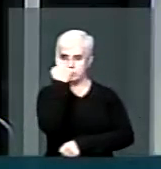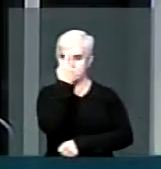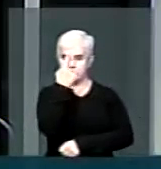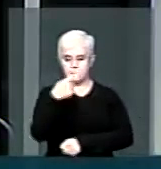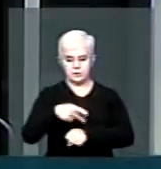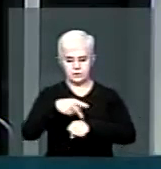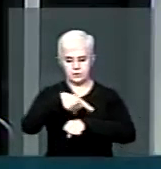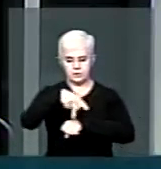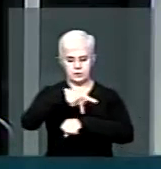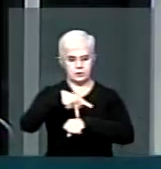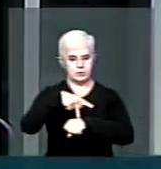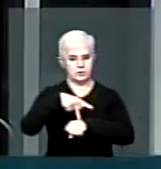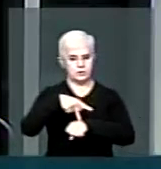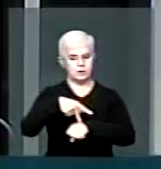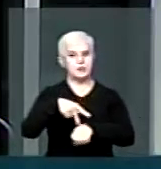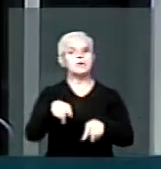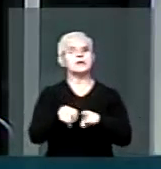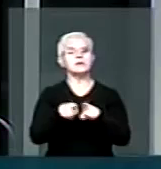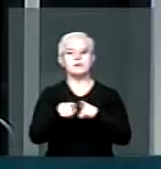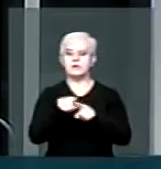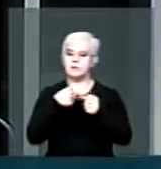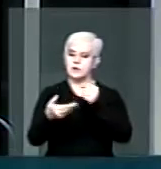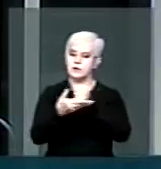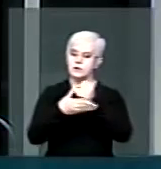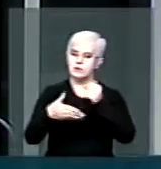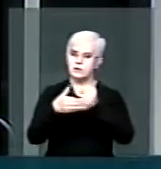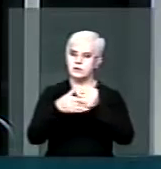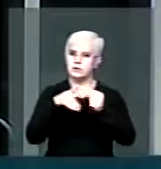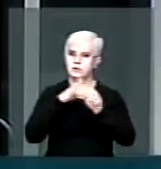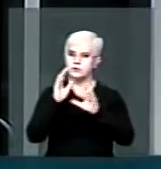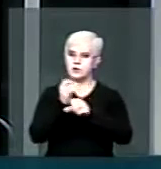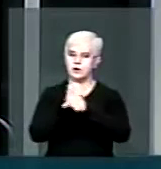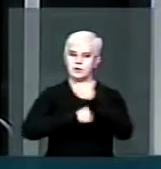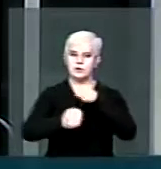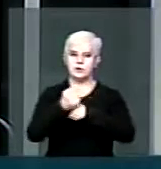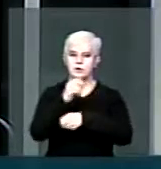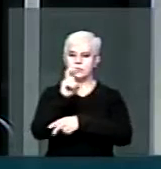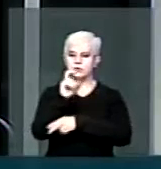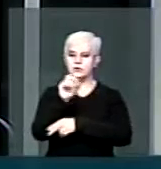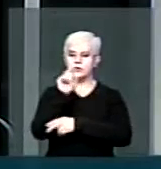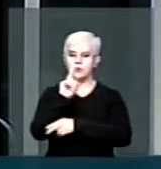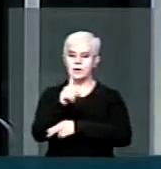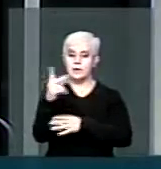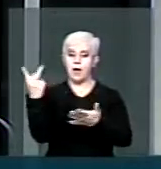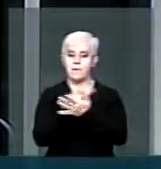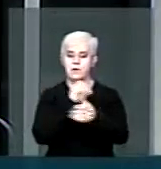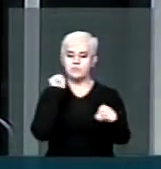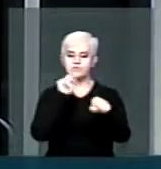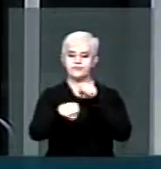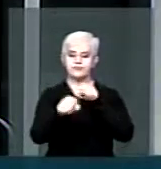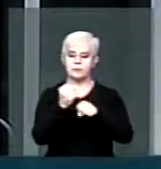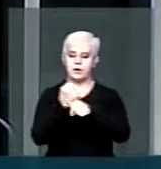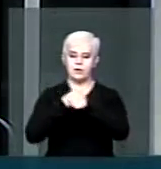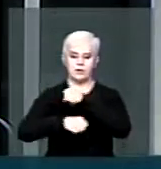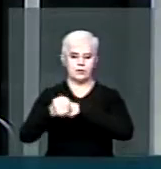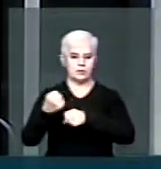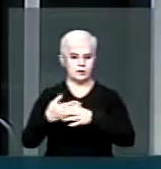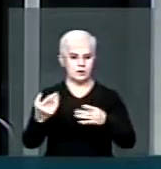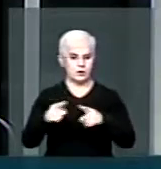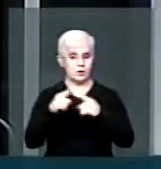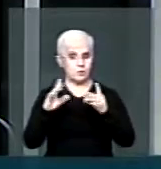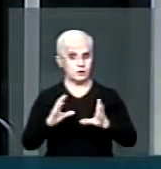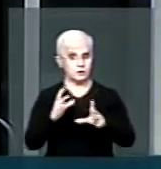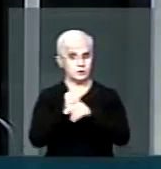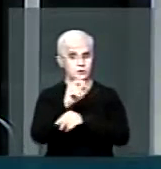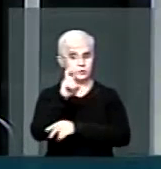país. Eu cheguei exatamente a essa base de dados dos 50 mil assassinatos que ocorrem por ano. Mas eu quero lhe dizer que mesmo esses